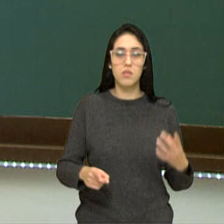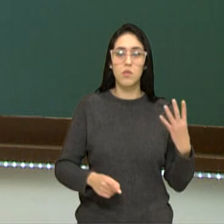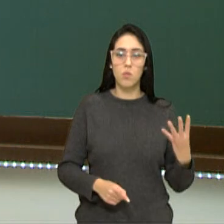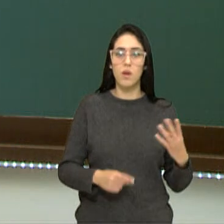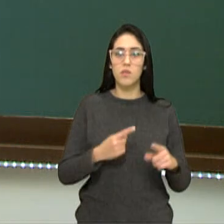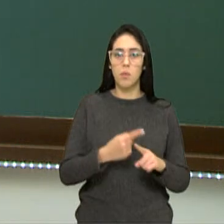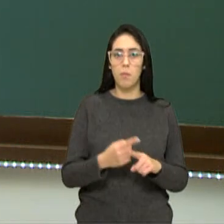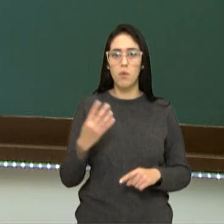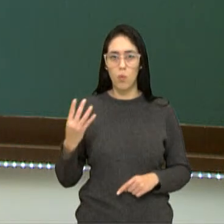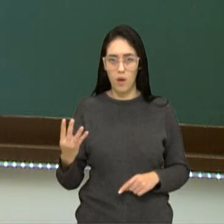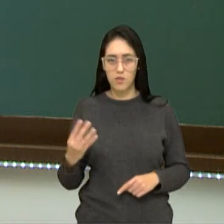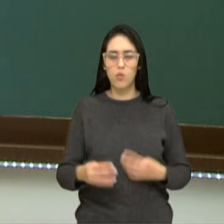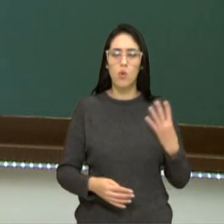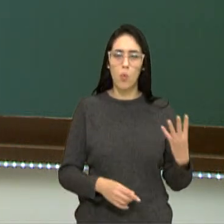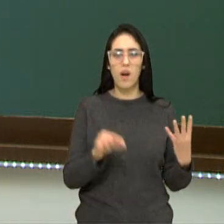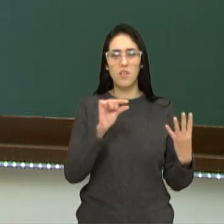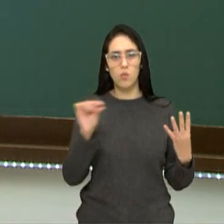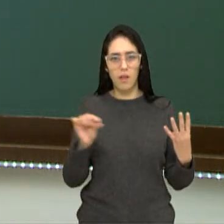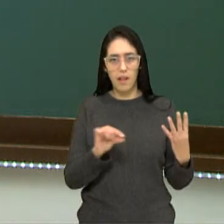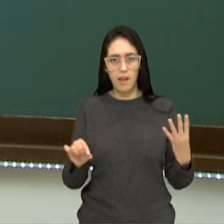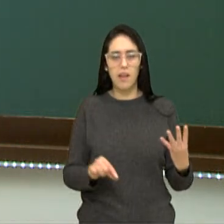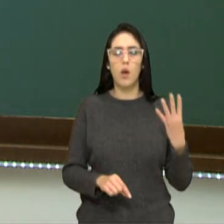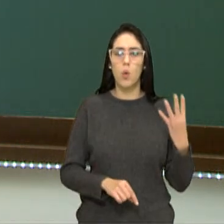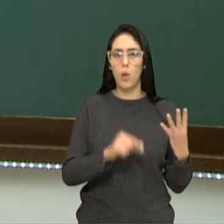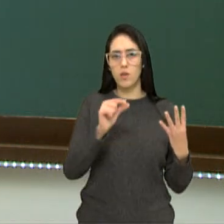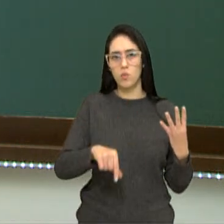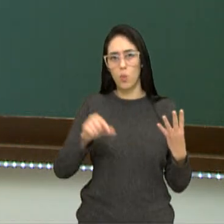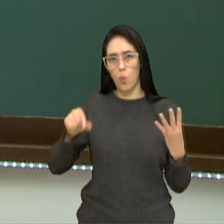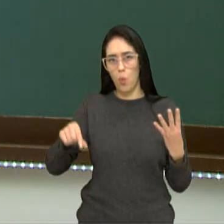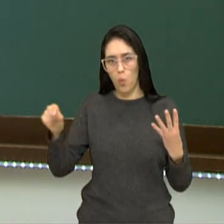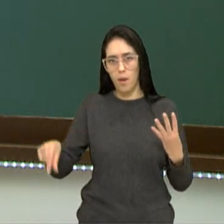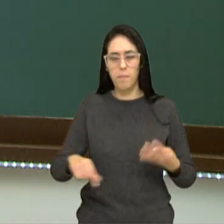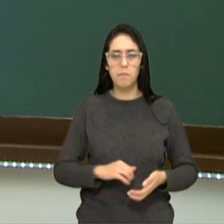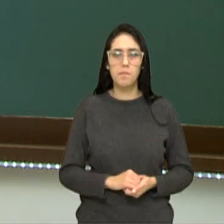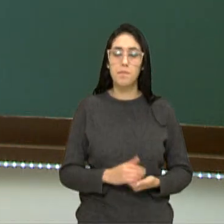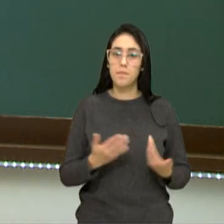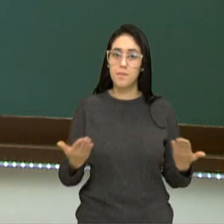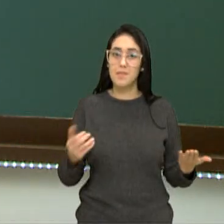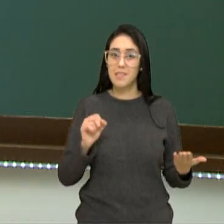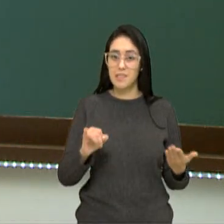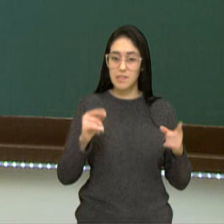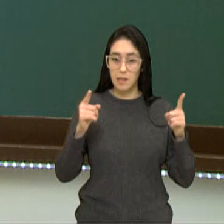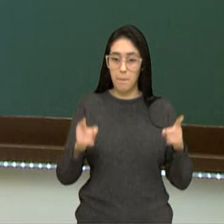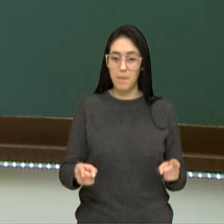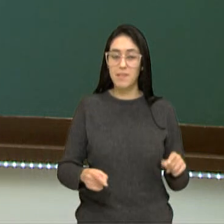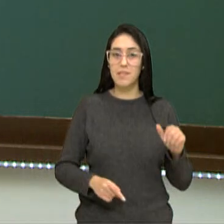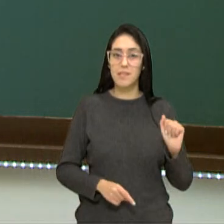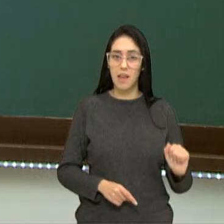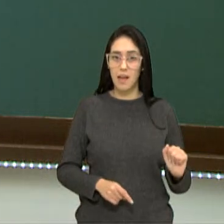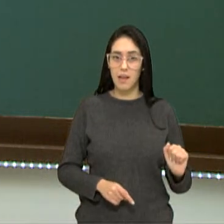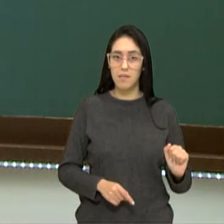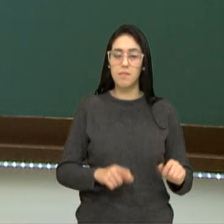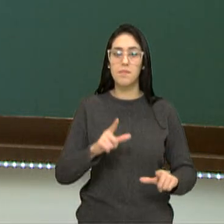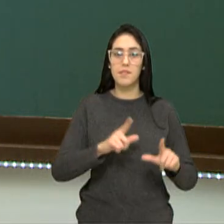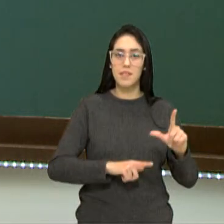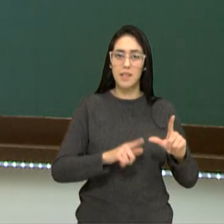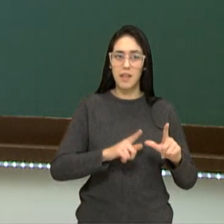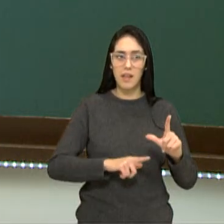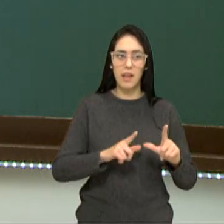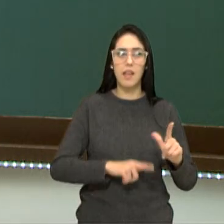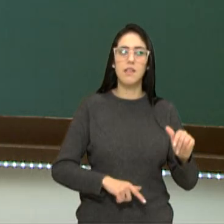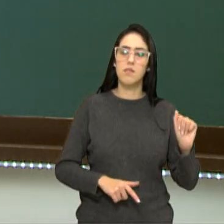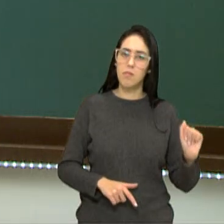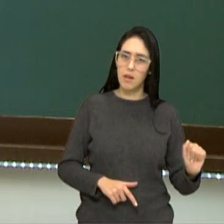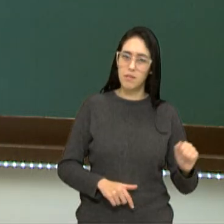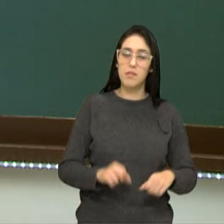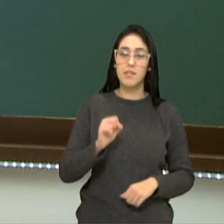4x4. 4 linhas, 4 colunas. Vou usar o B. Se eu tenho uma matriz A, eu uso a letrinha minúscula A. Como é B,